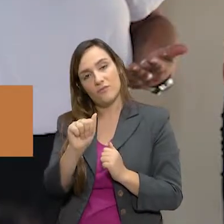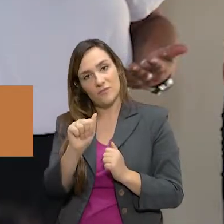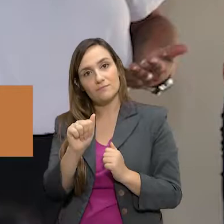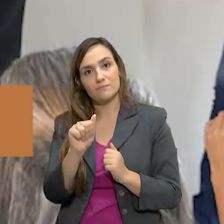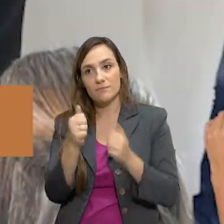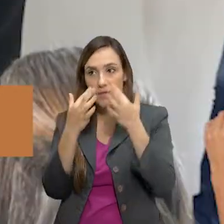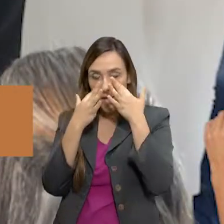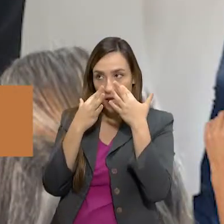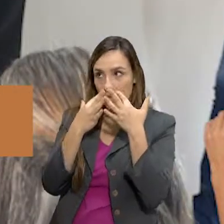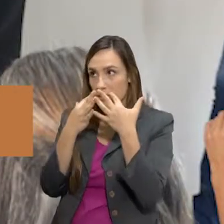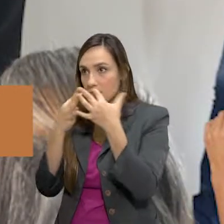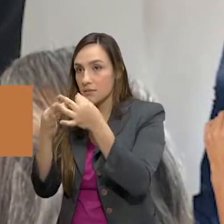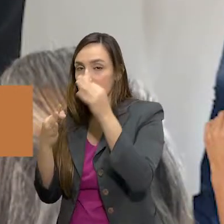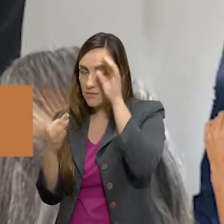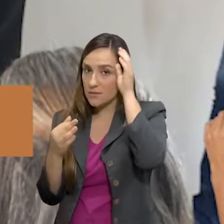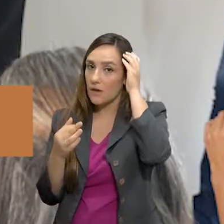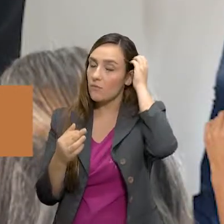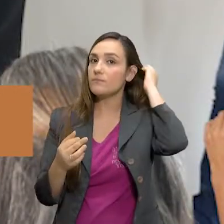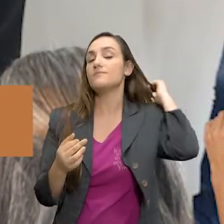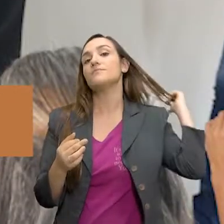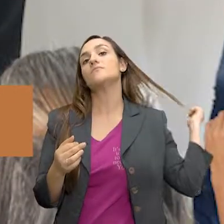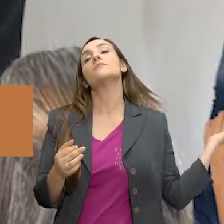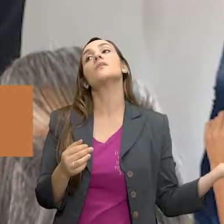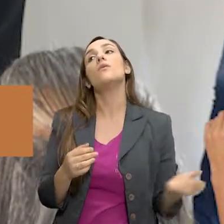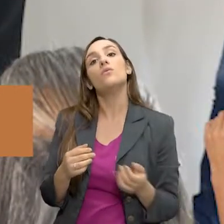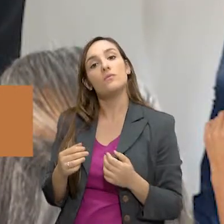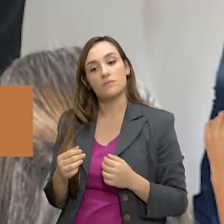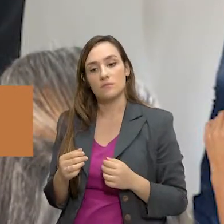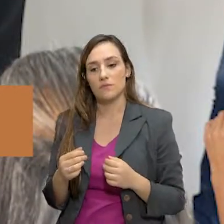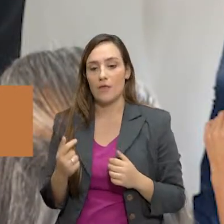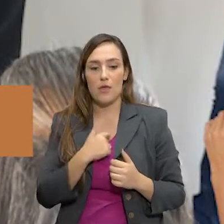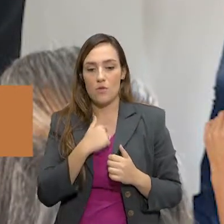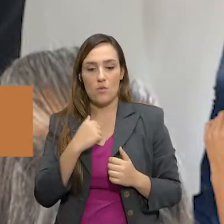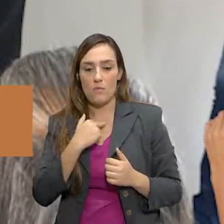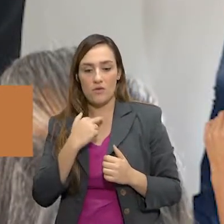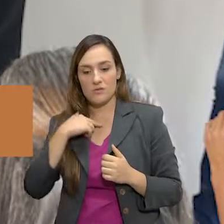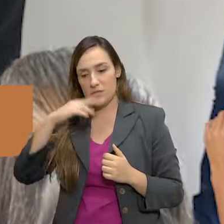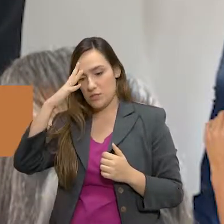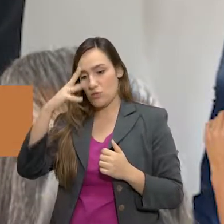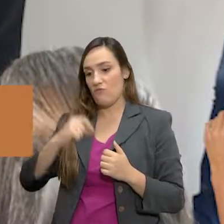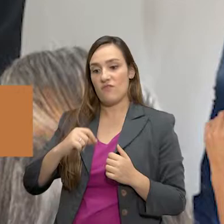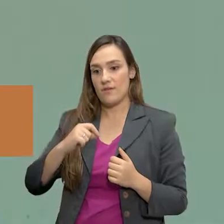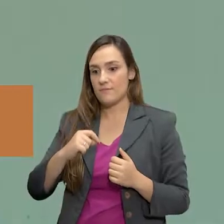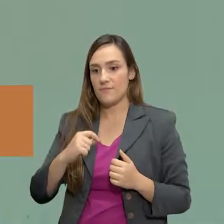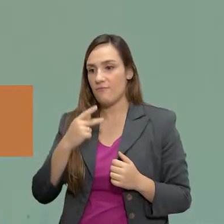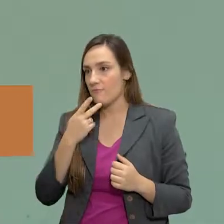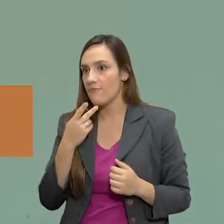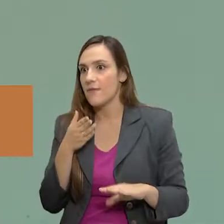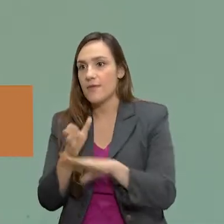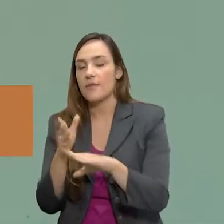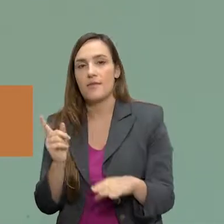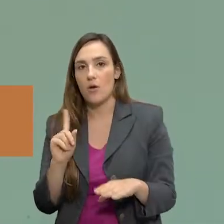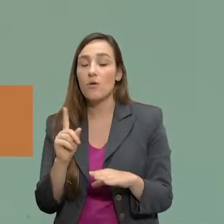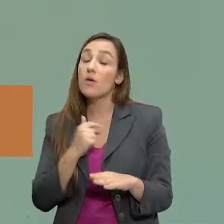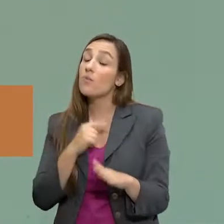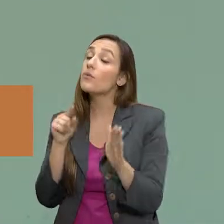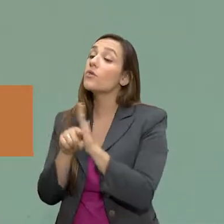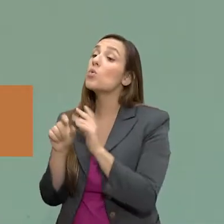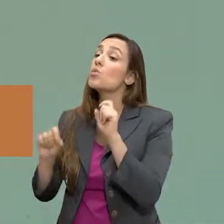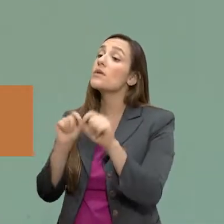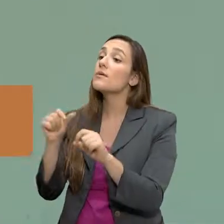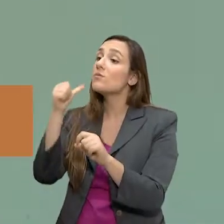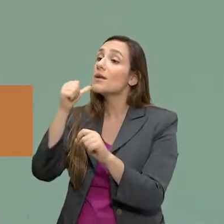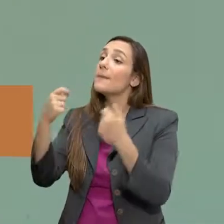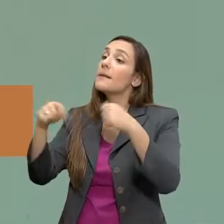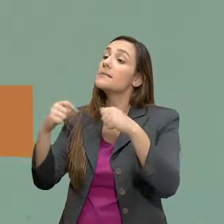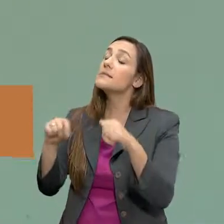essa política de primeiro ouvir o que as mulheres precisam, né? A gente tem que parar de querer decidir por elas. Então a gente ouve o que precisa e